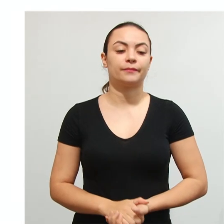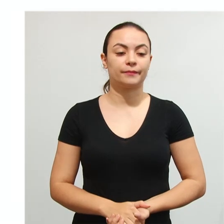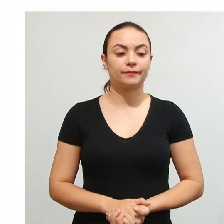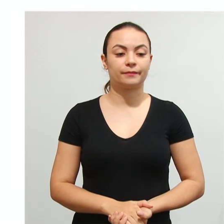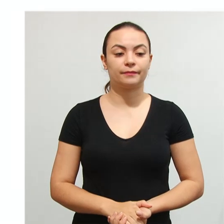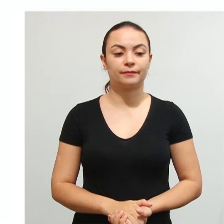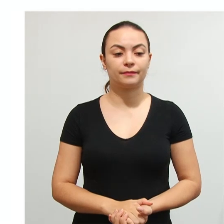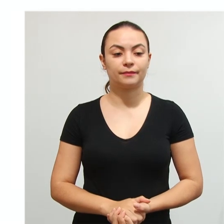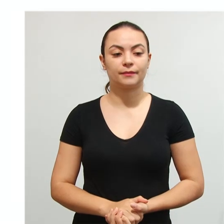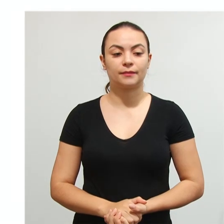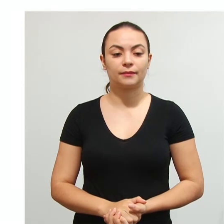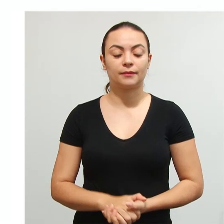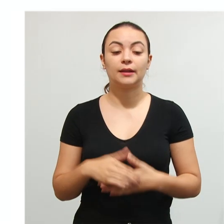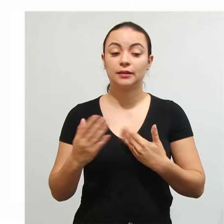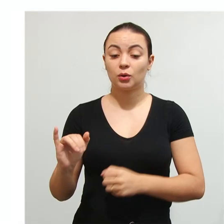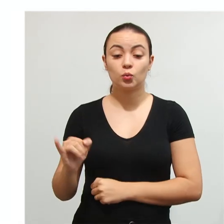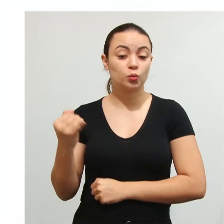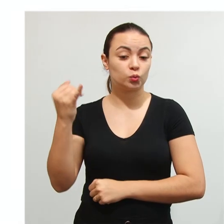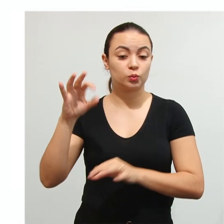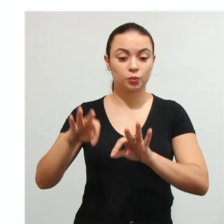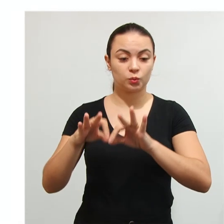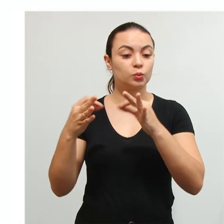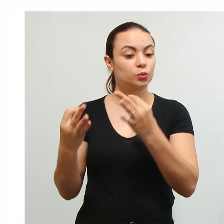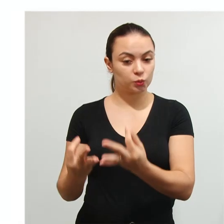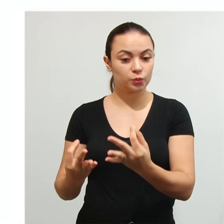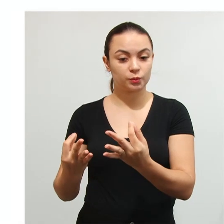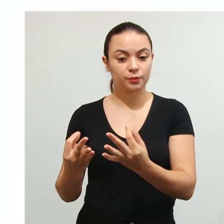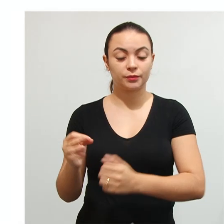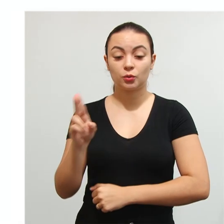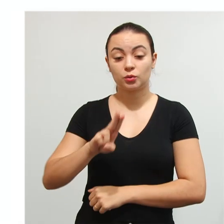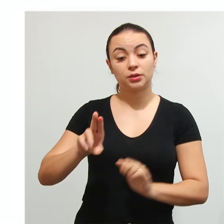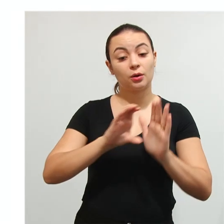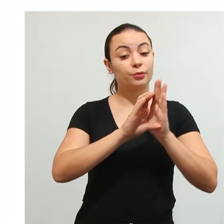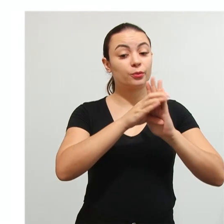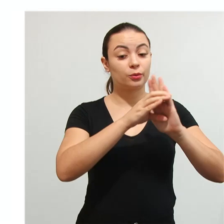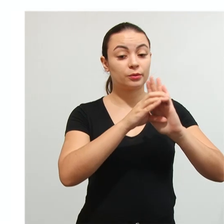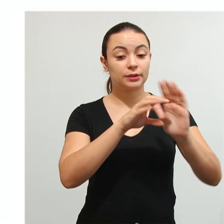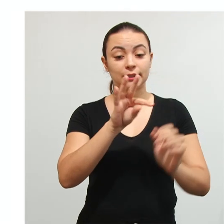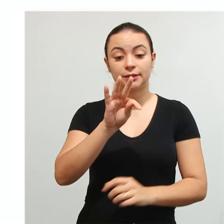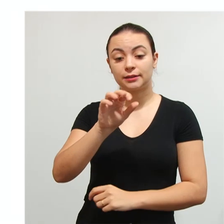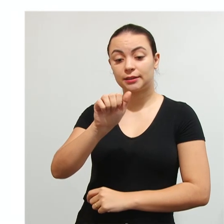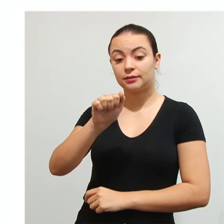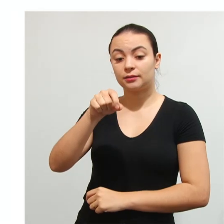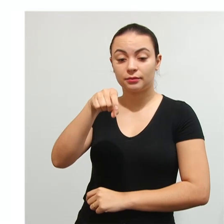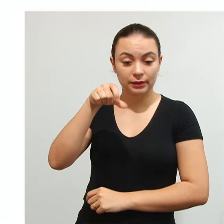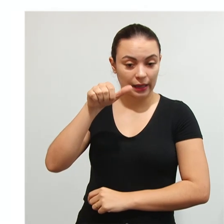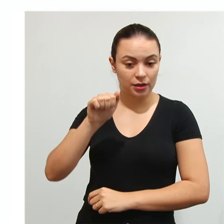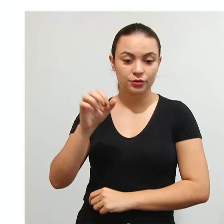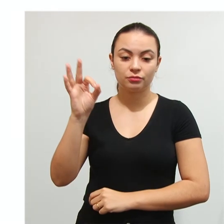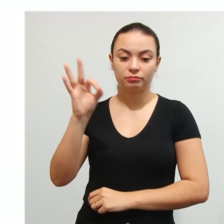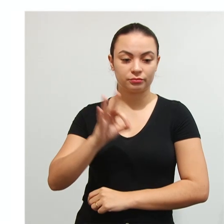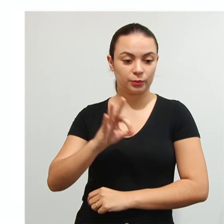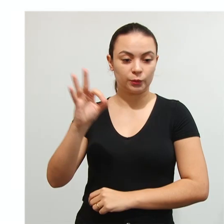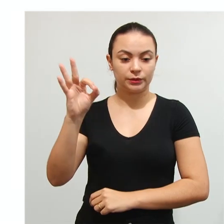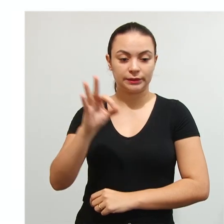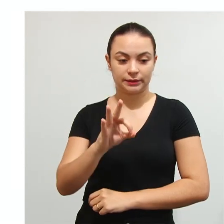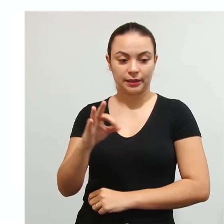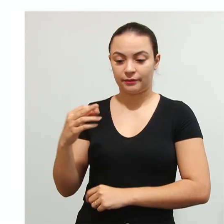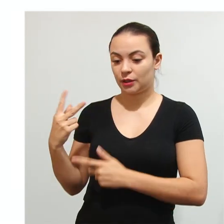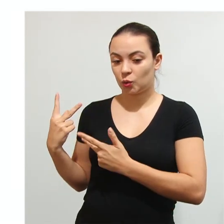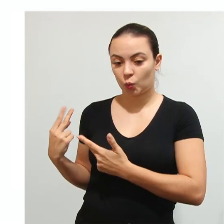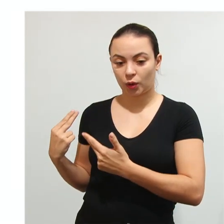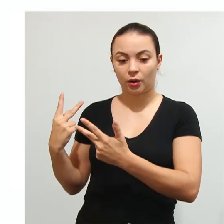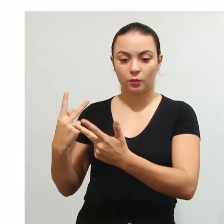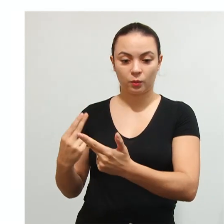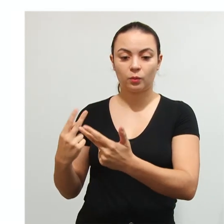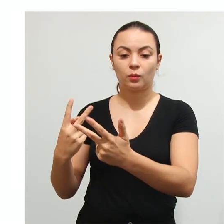então em juros simples e a gente vai usar o conceito de taxas proporcionais porque os juros segue juros simples segue